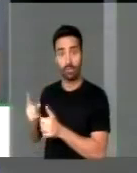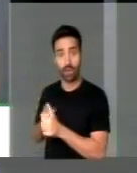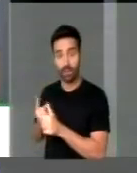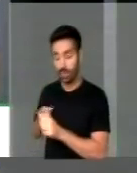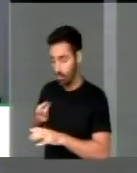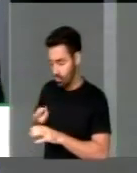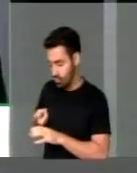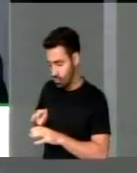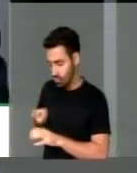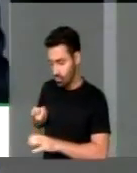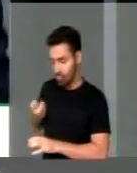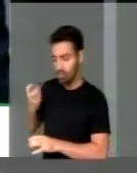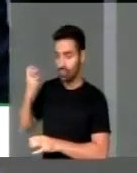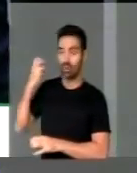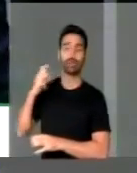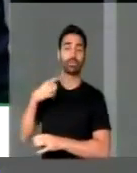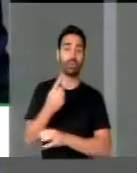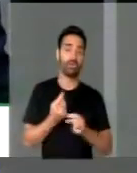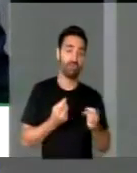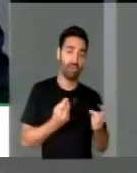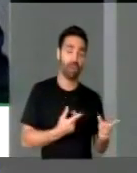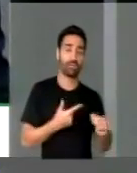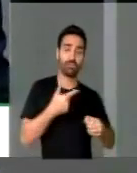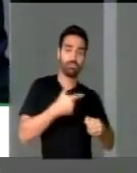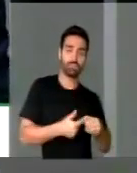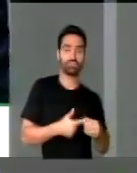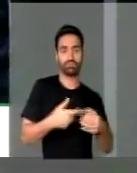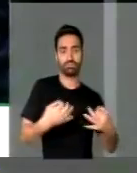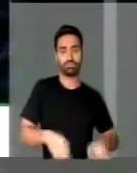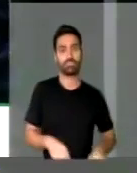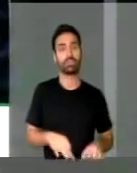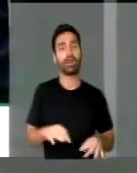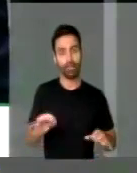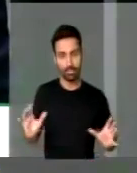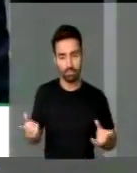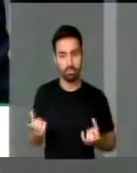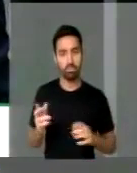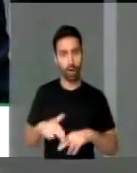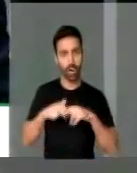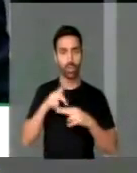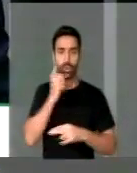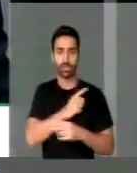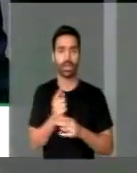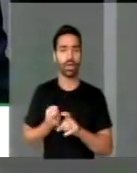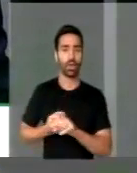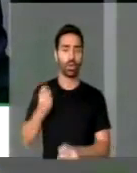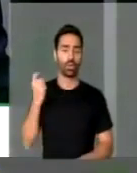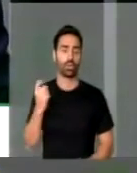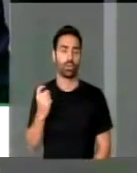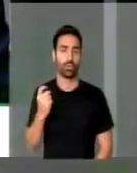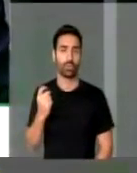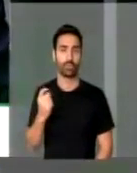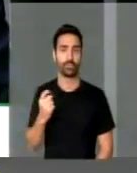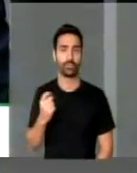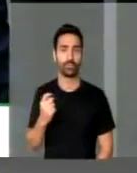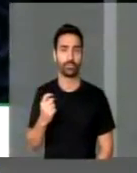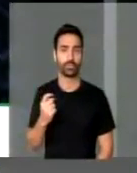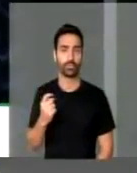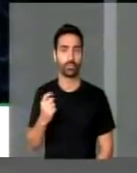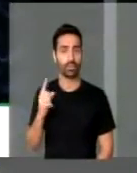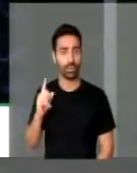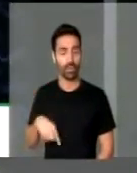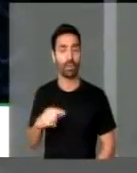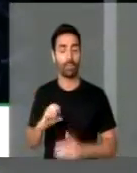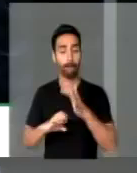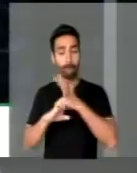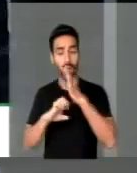aí que está o processo de acúmulo de riqueza dentro de uma empresa de petróleo e gás no Brasil. São as